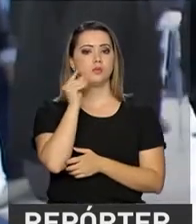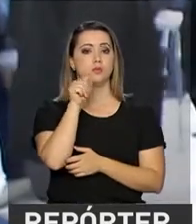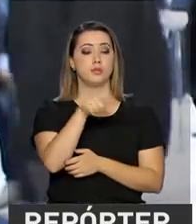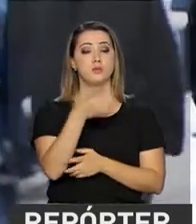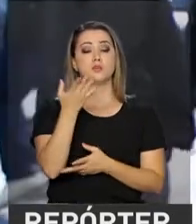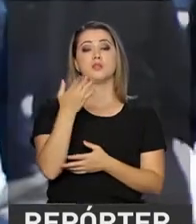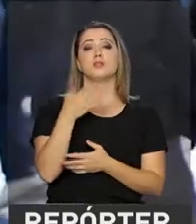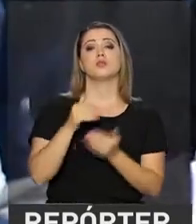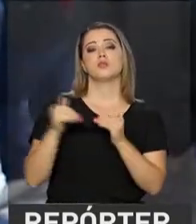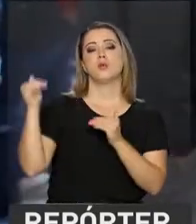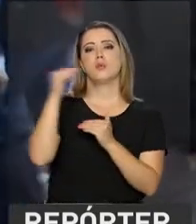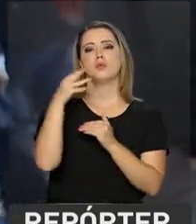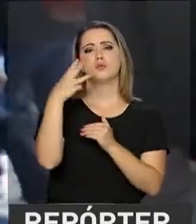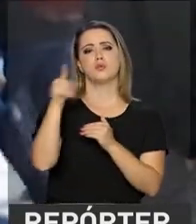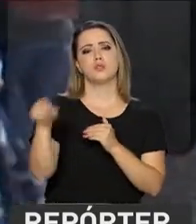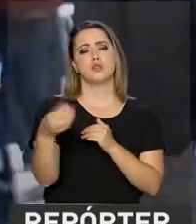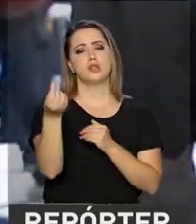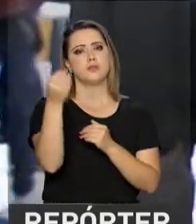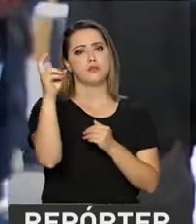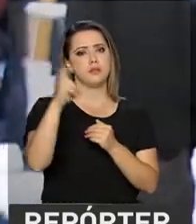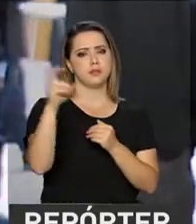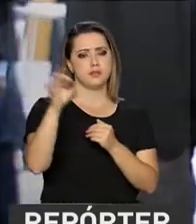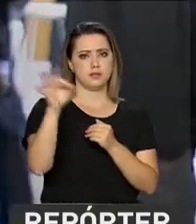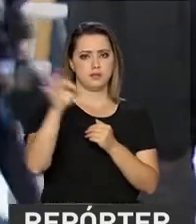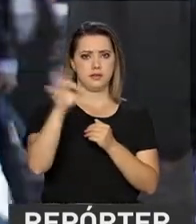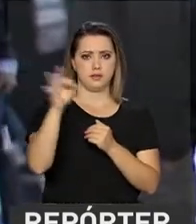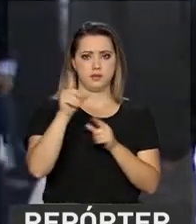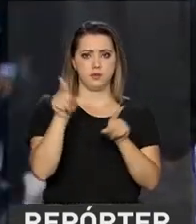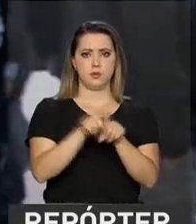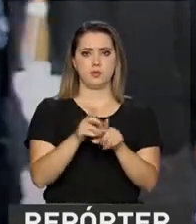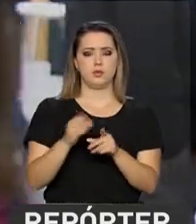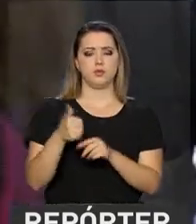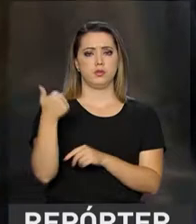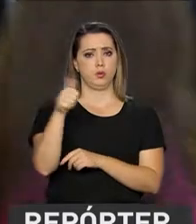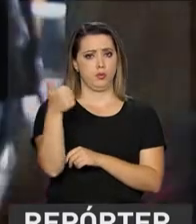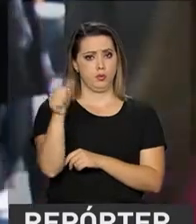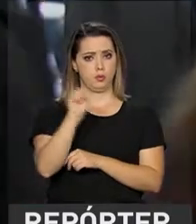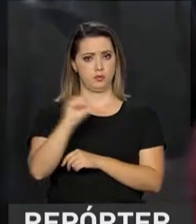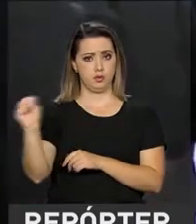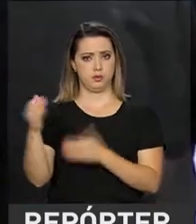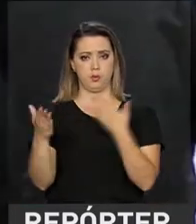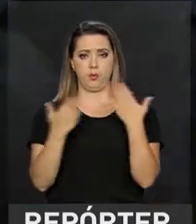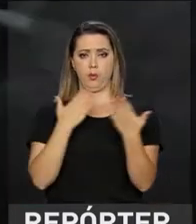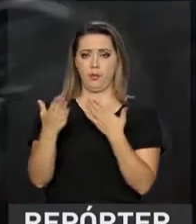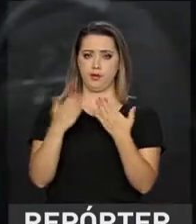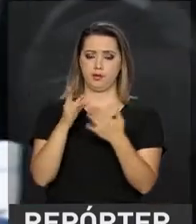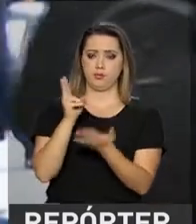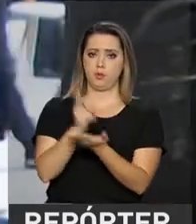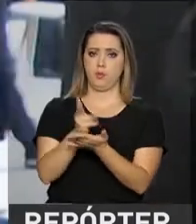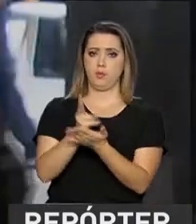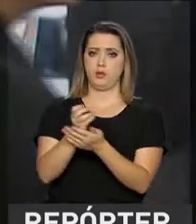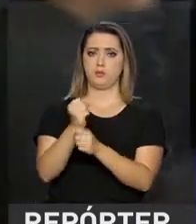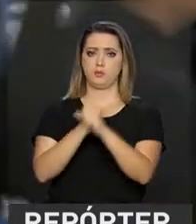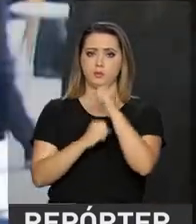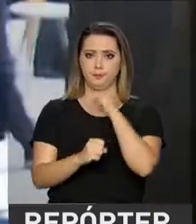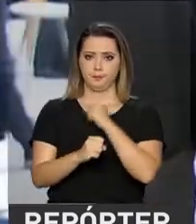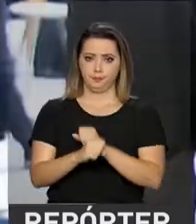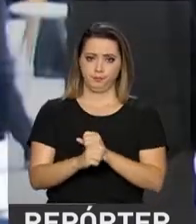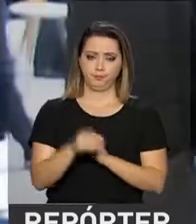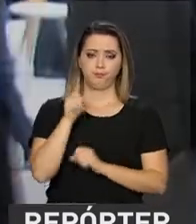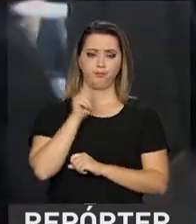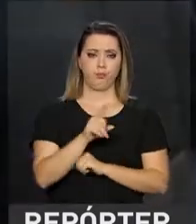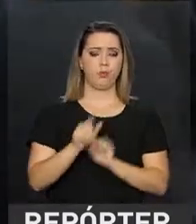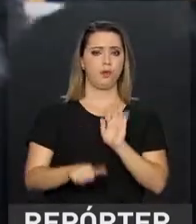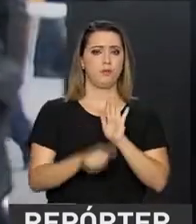de 3,65% nas vendas, registrado no primeiro semestre, em comparação com o mesmo período do ano passado. O